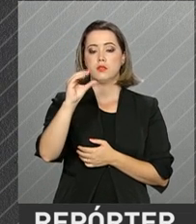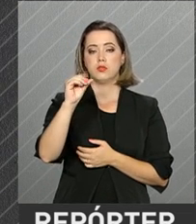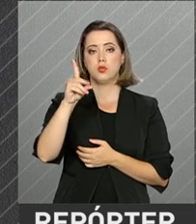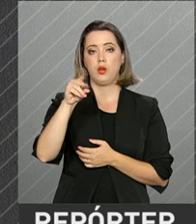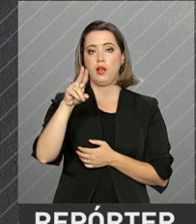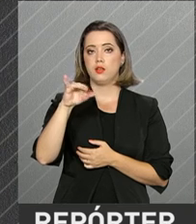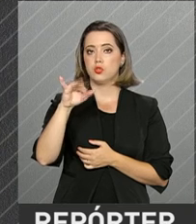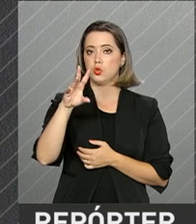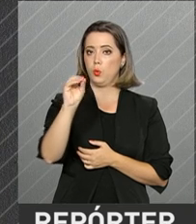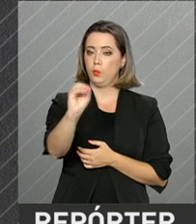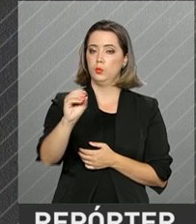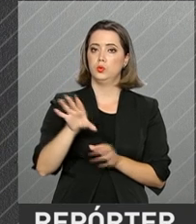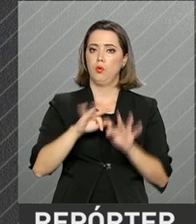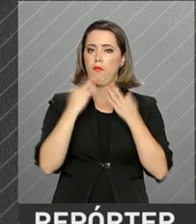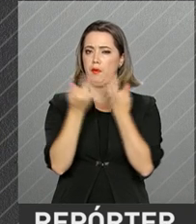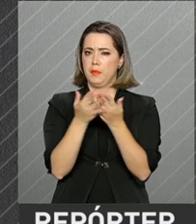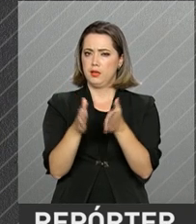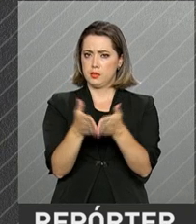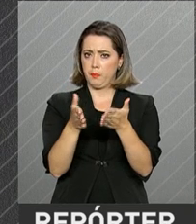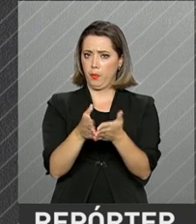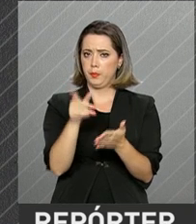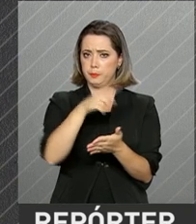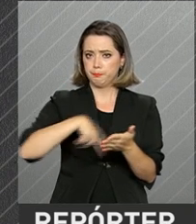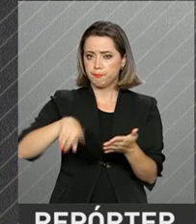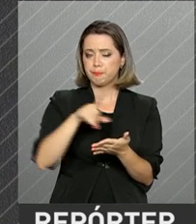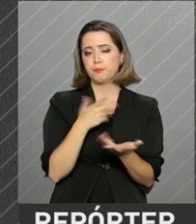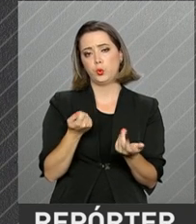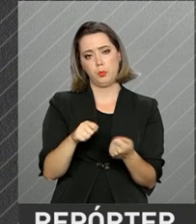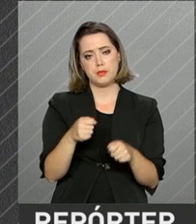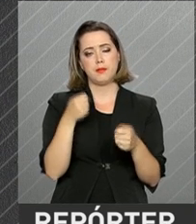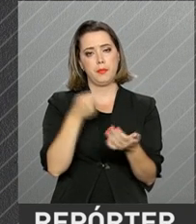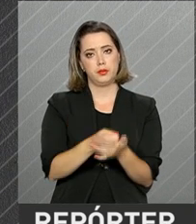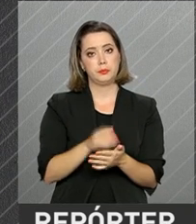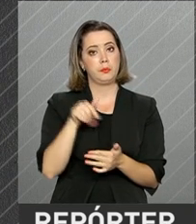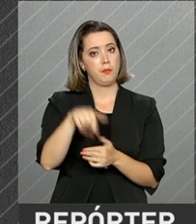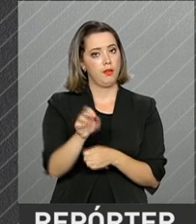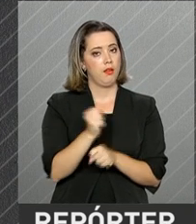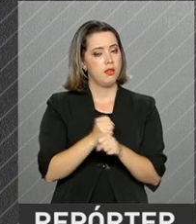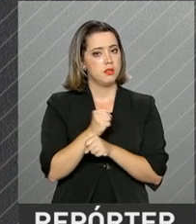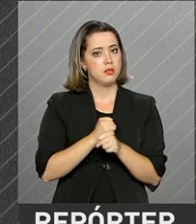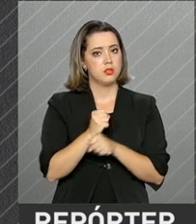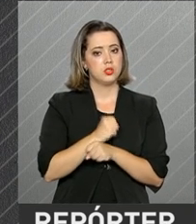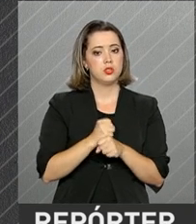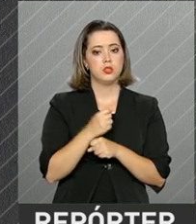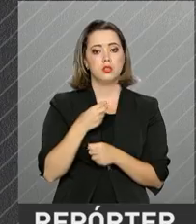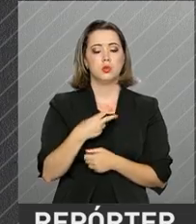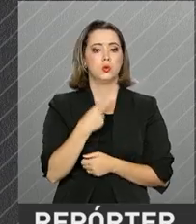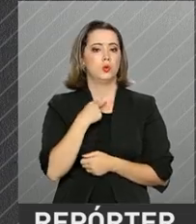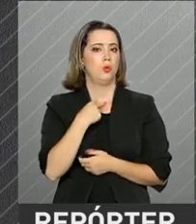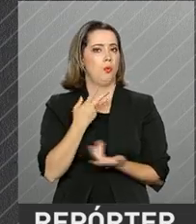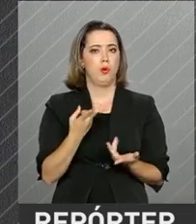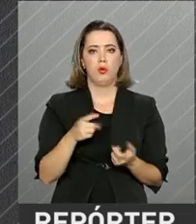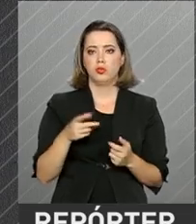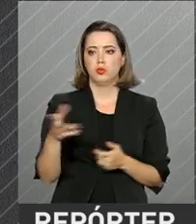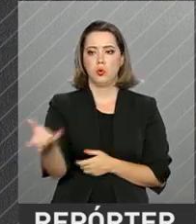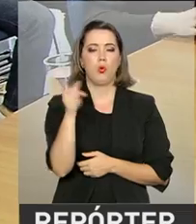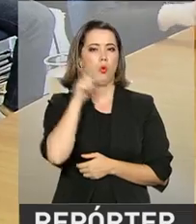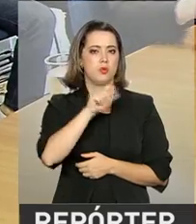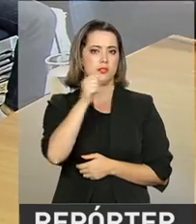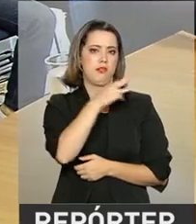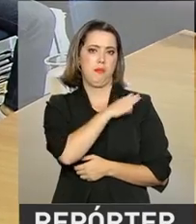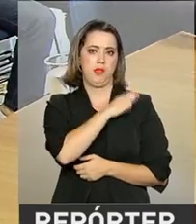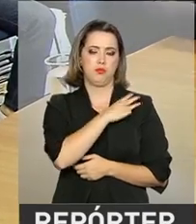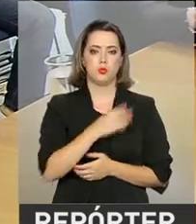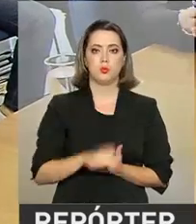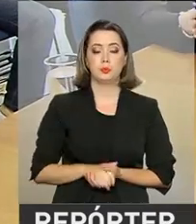federal que reúne famílias de baixa renda a partir deste ano o Enem Não valerá mais como certificado do ensino médio